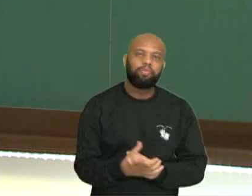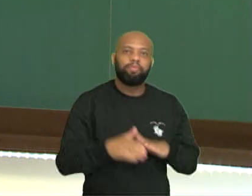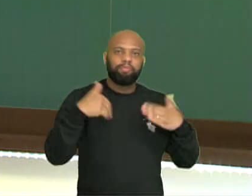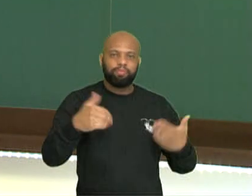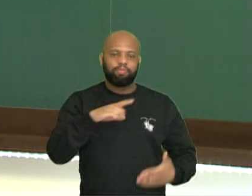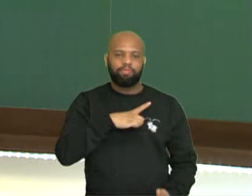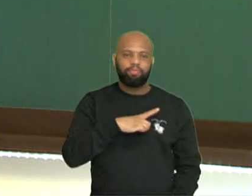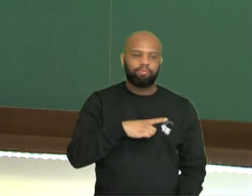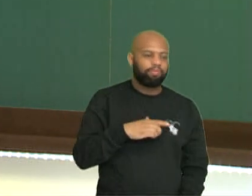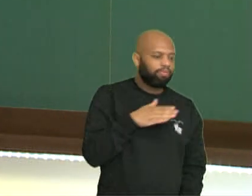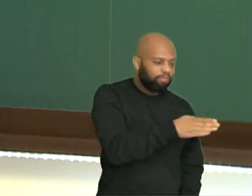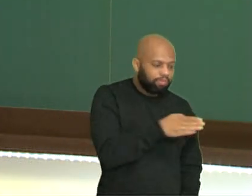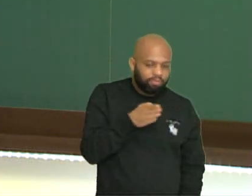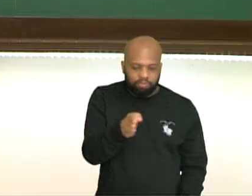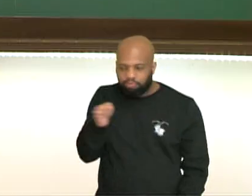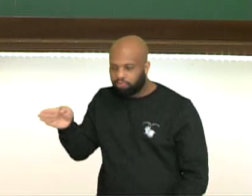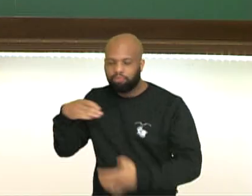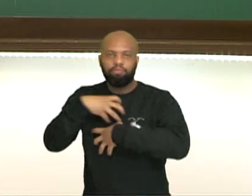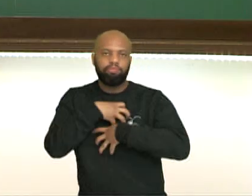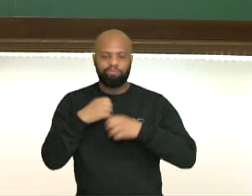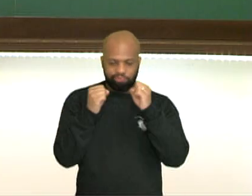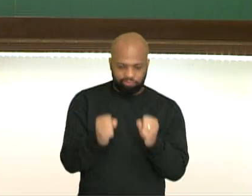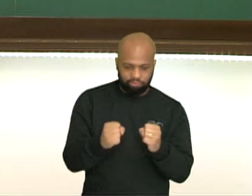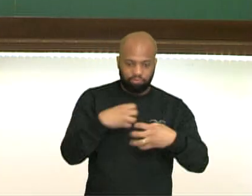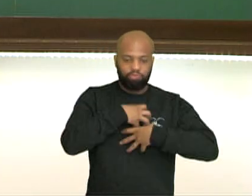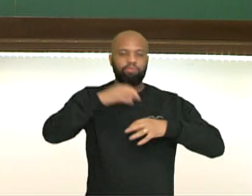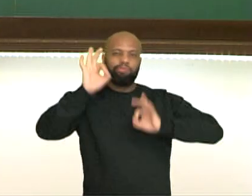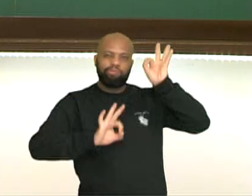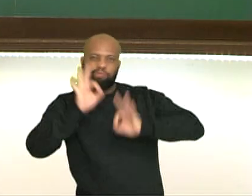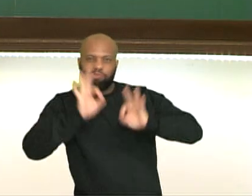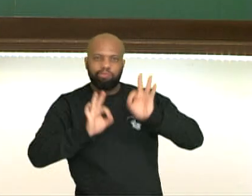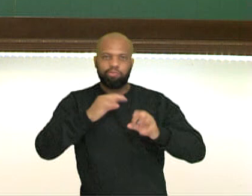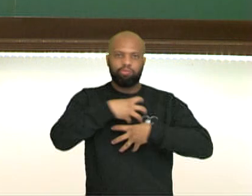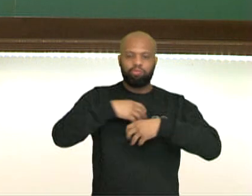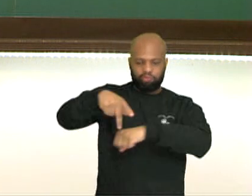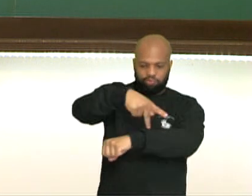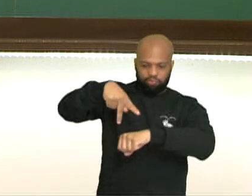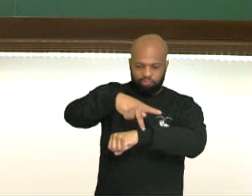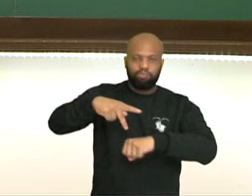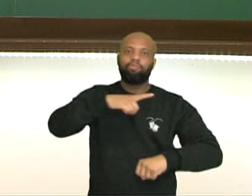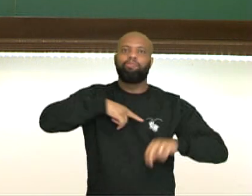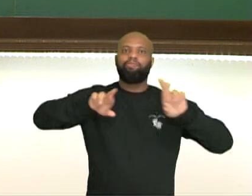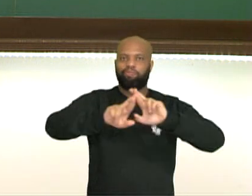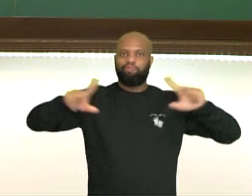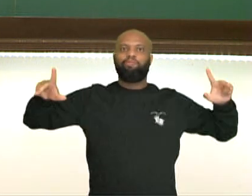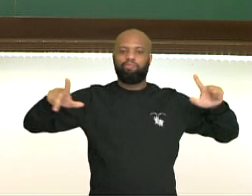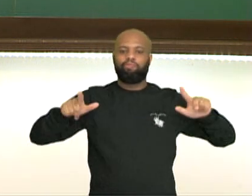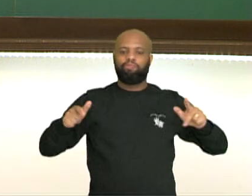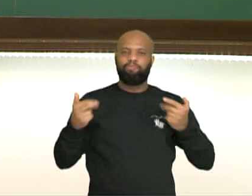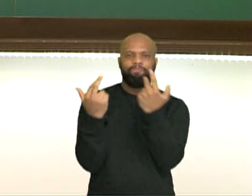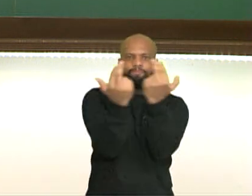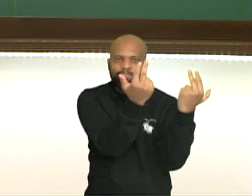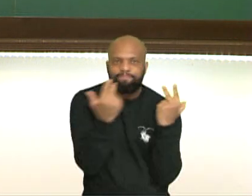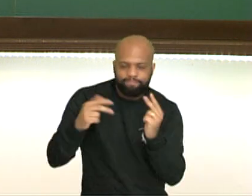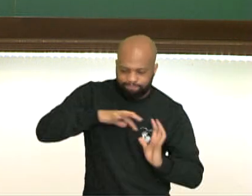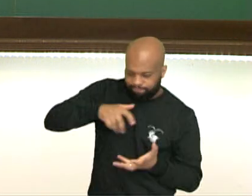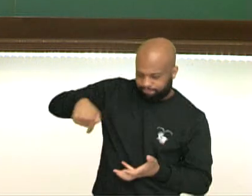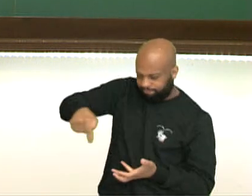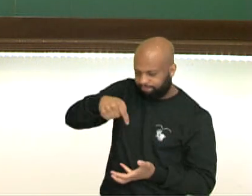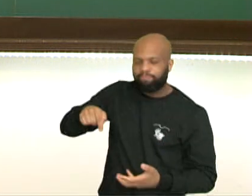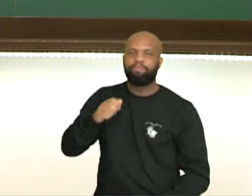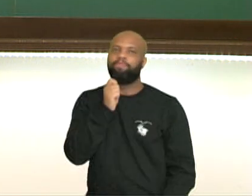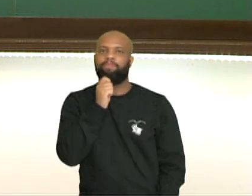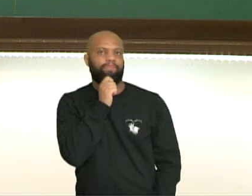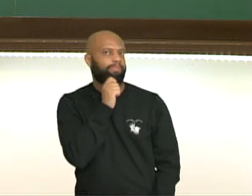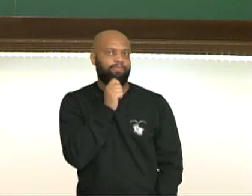as formas de poder, as formas de organização estatal ainda se divergem. Não há uma forma homogênea no planeta. Isso